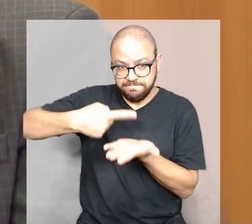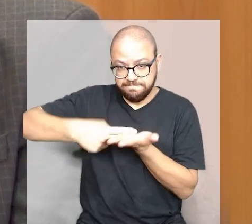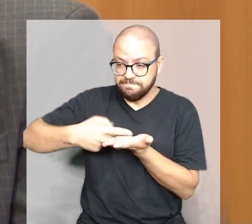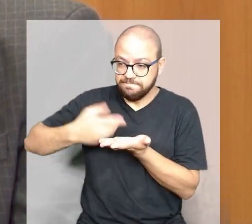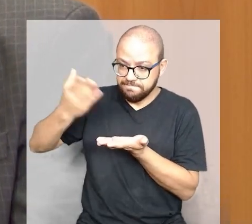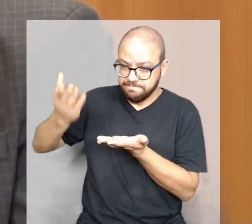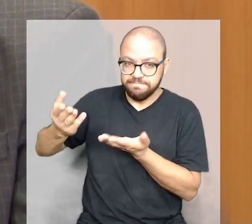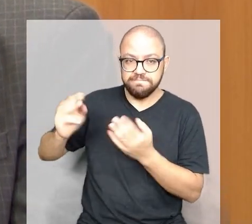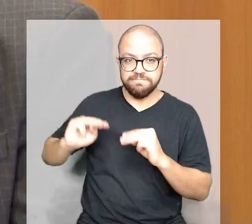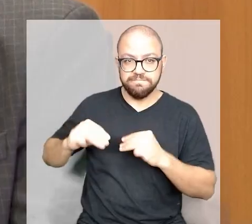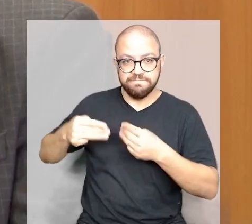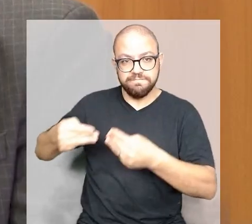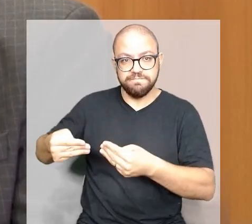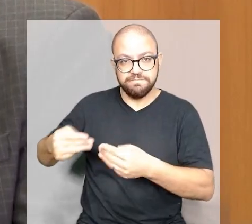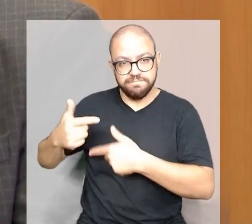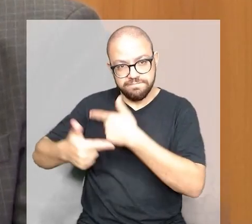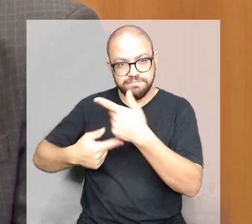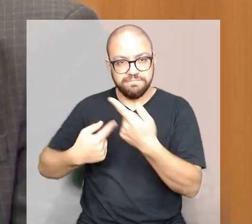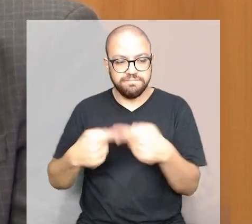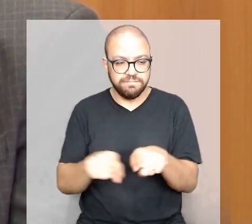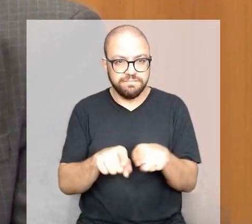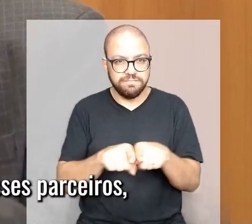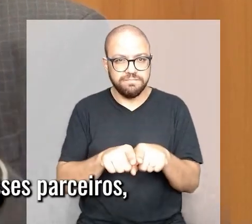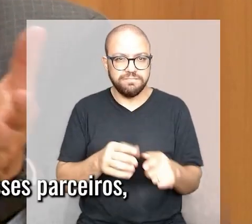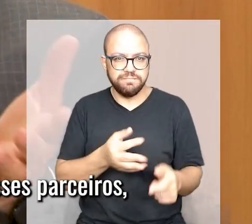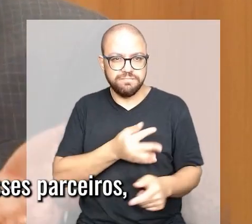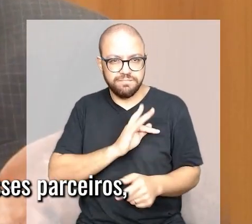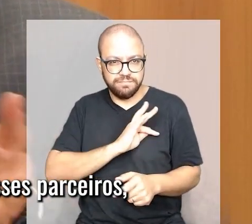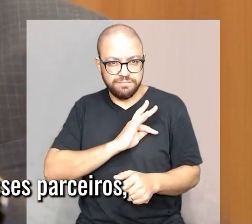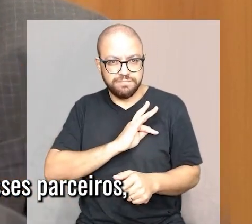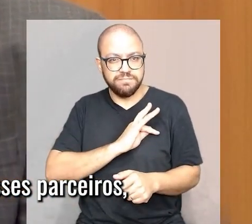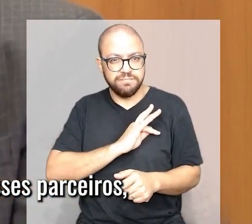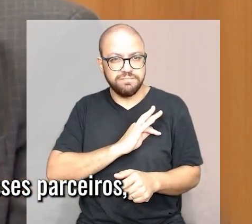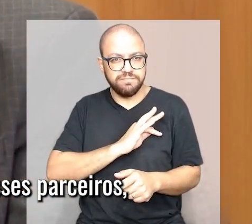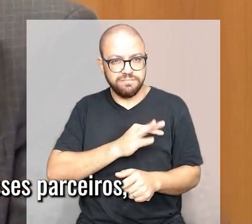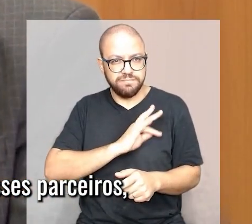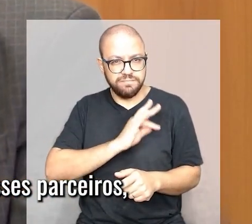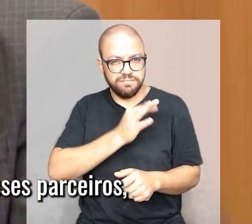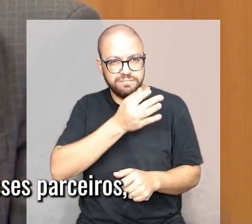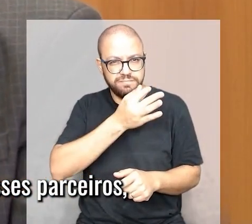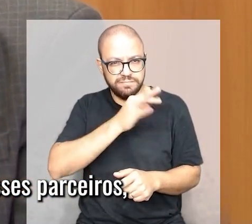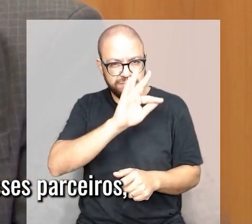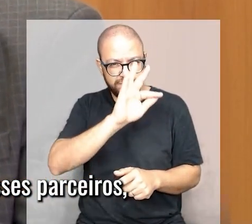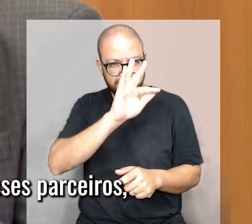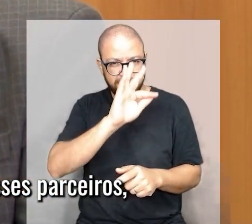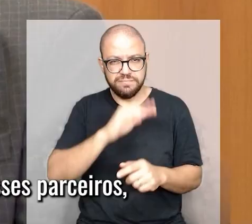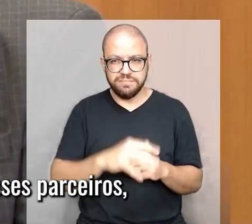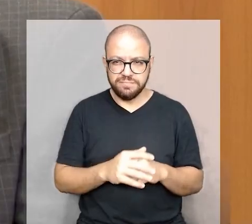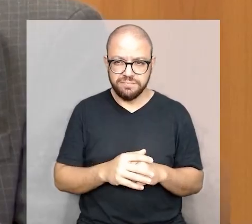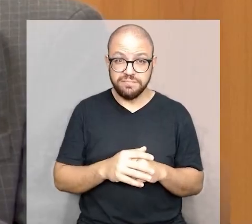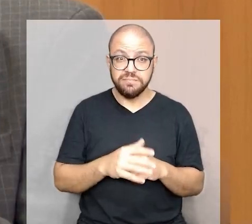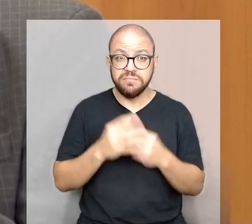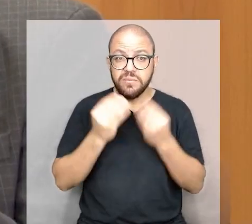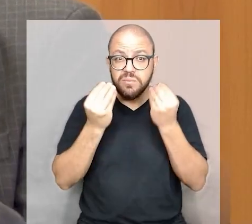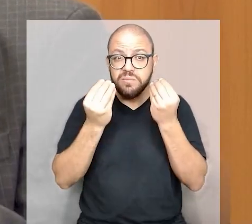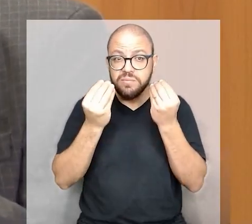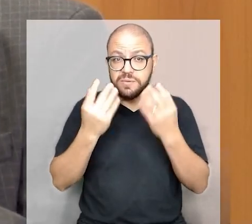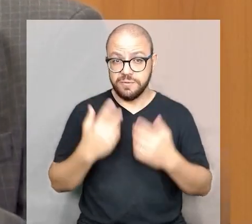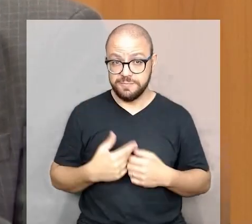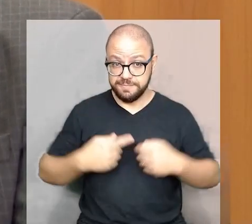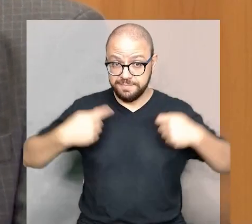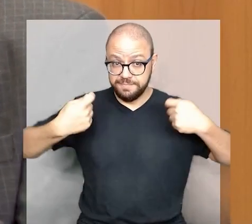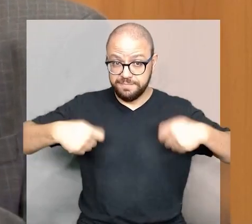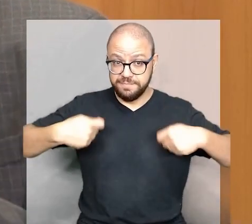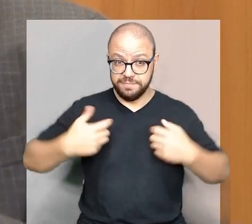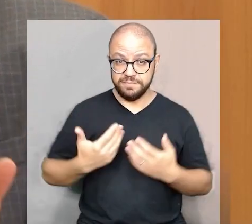de cooperação, como nós temos com a Polícia Rodoviária Federal também, logo no meu início de mandato foi assinado. Então, e todos esses parceiros, agora, o que a gente